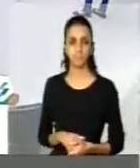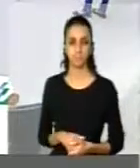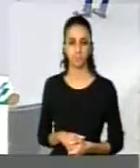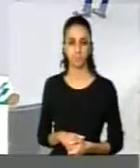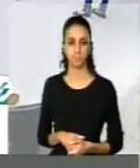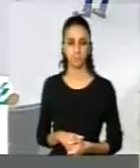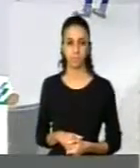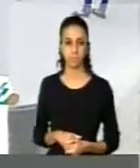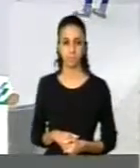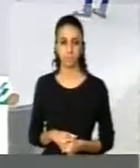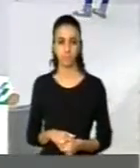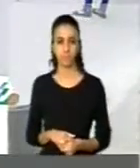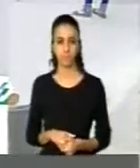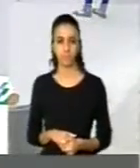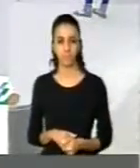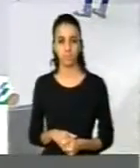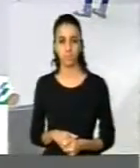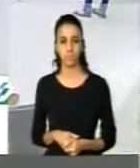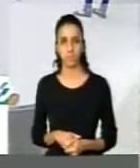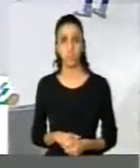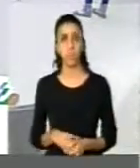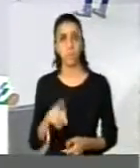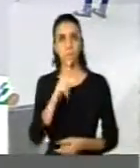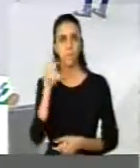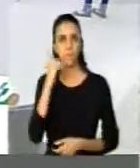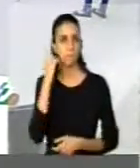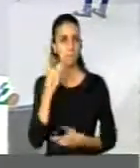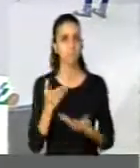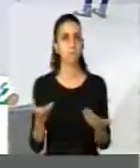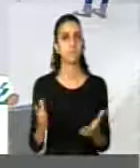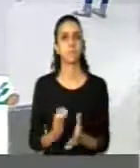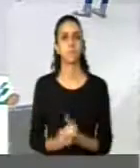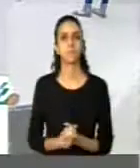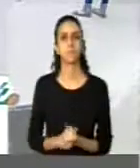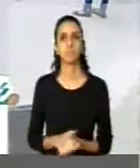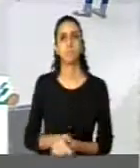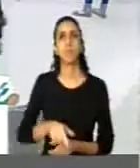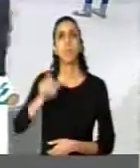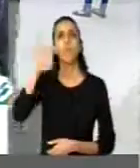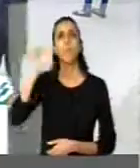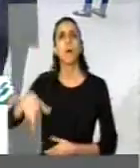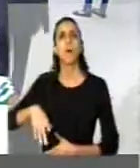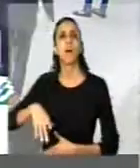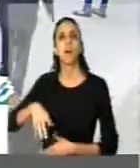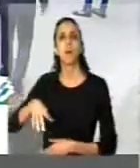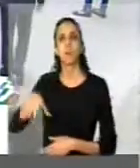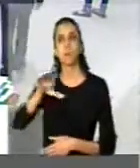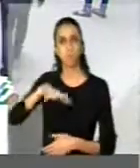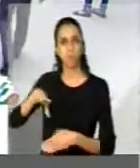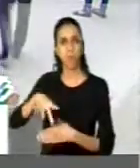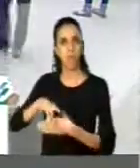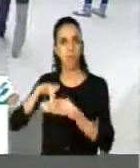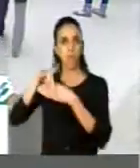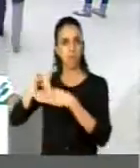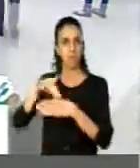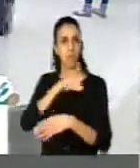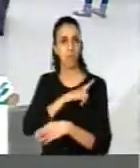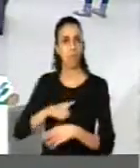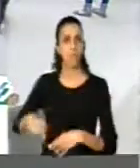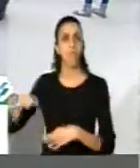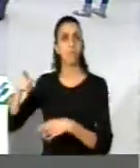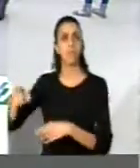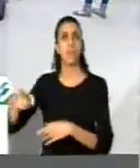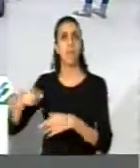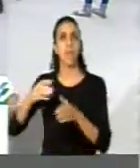Presidente, senhoras e senhores deputados, a liderança do governo está apelando para que os deputados